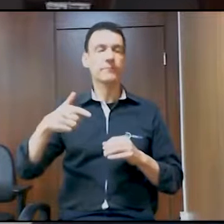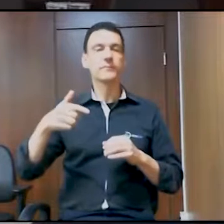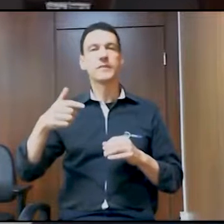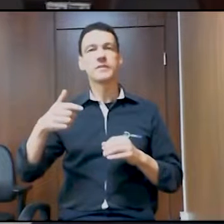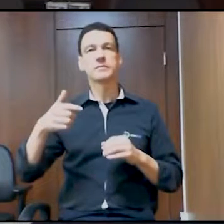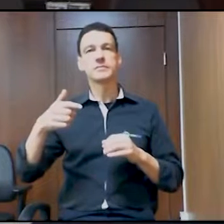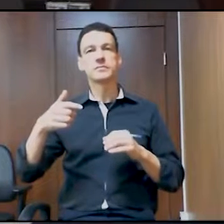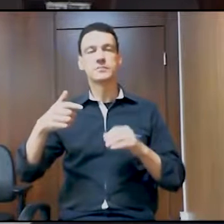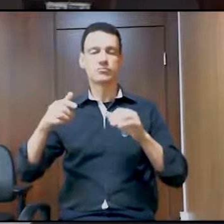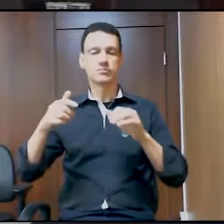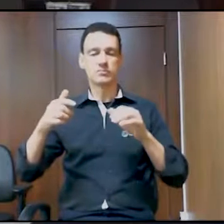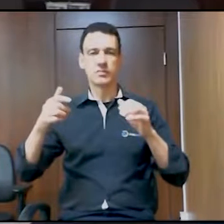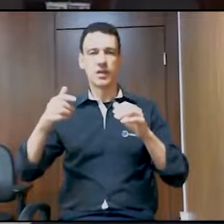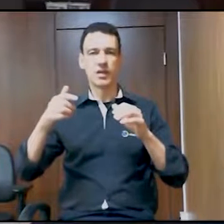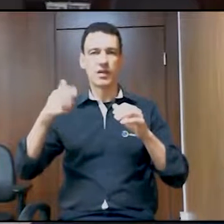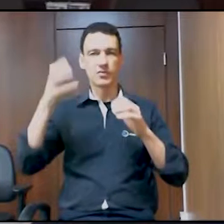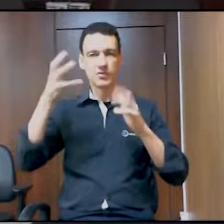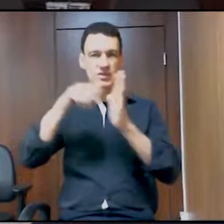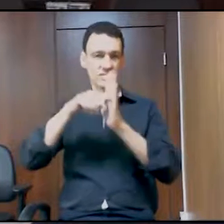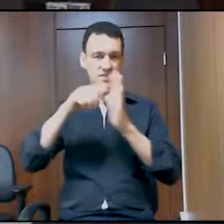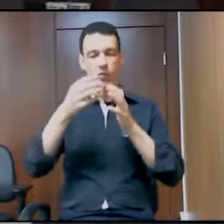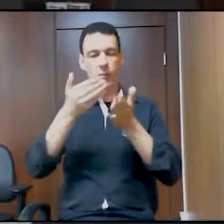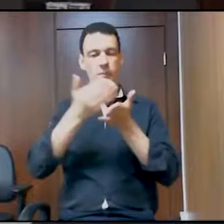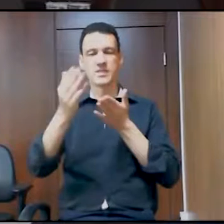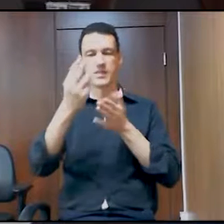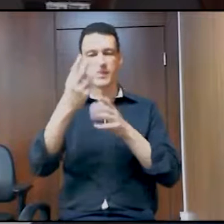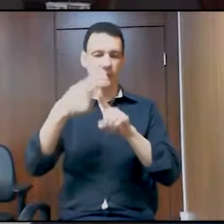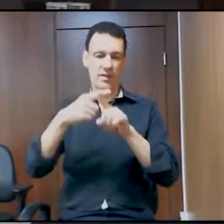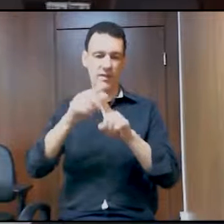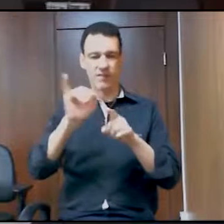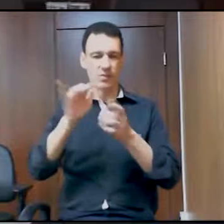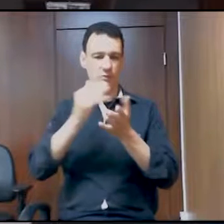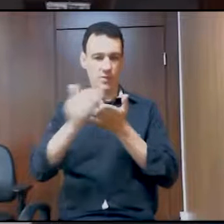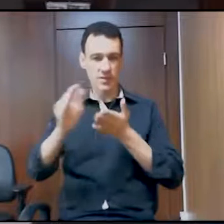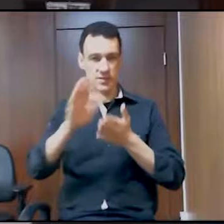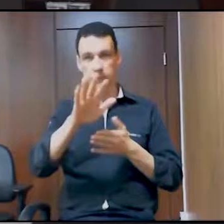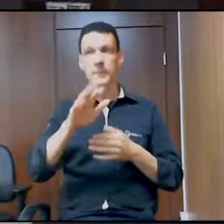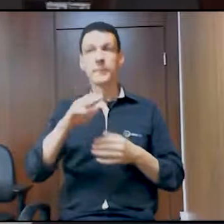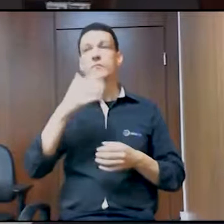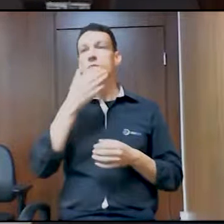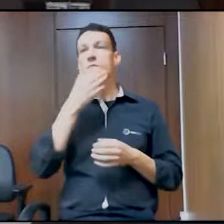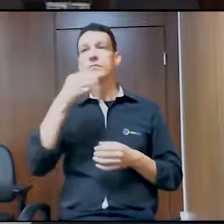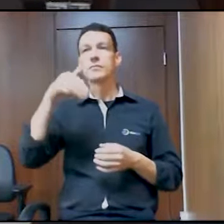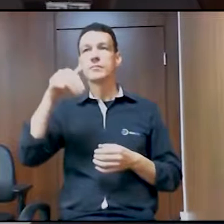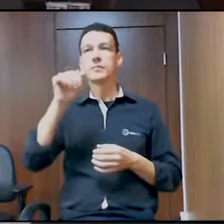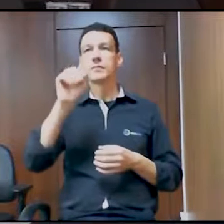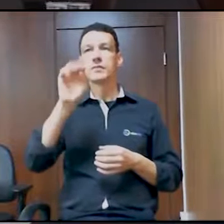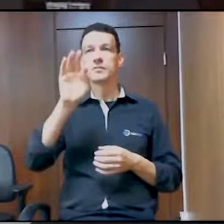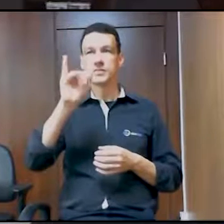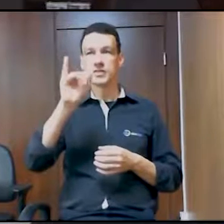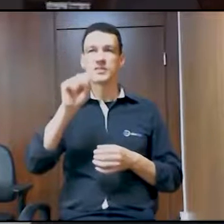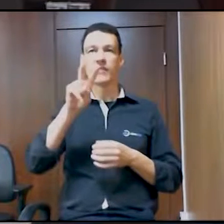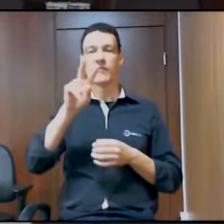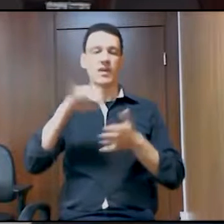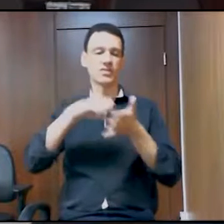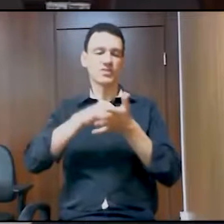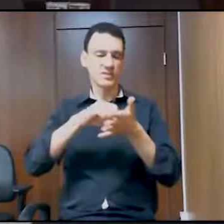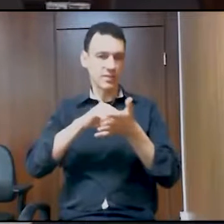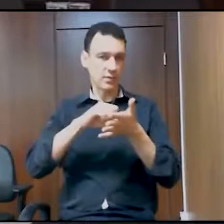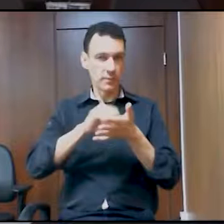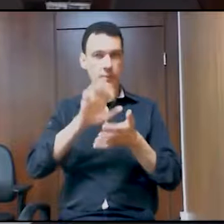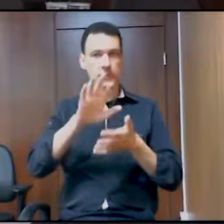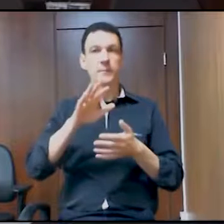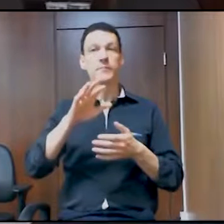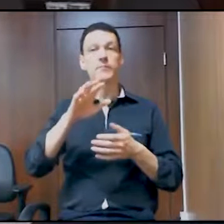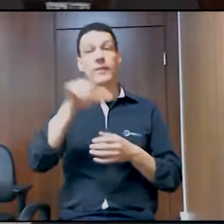3h30 iniciar. O Matias vai fazer as inscrições, tá? Ele está ali atrás. Quem